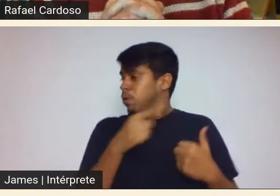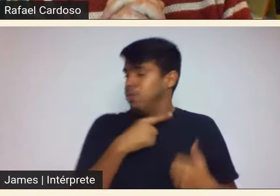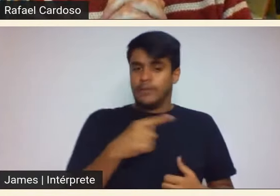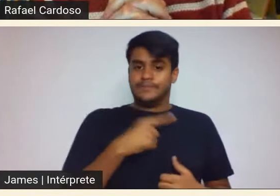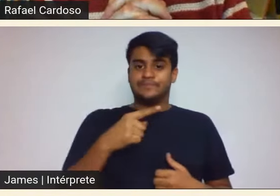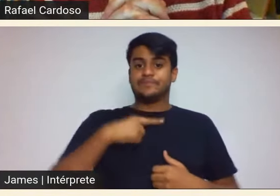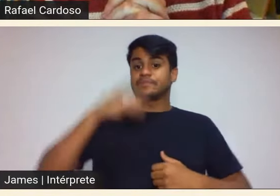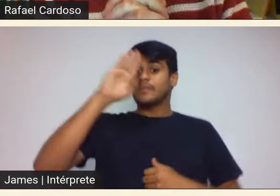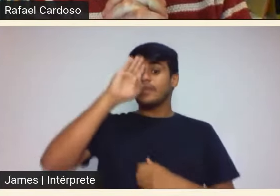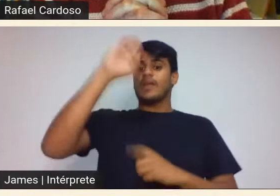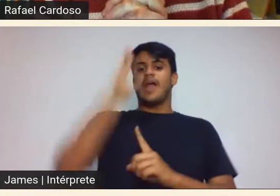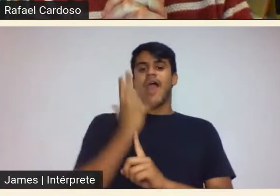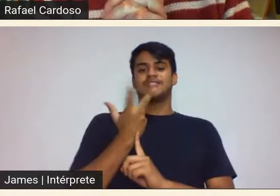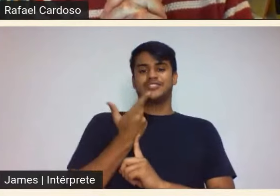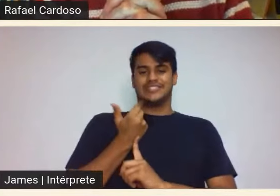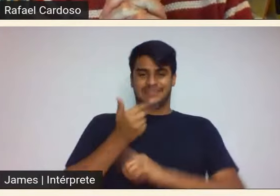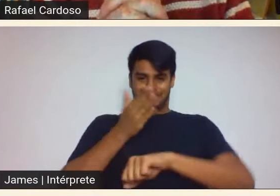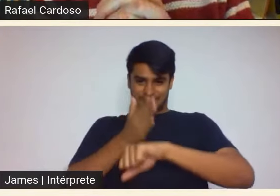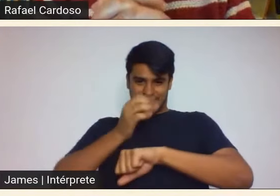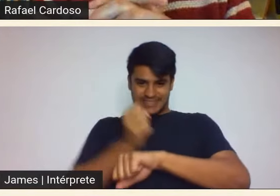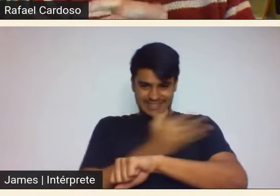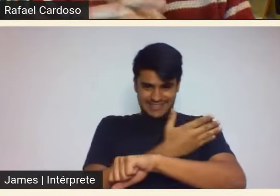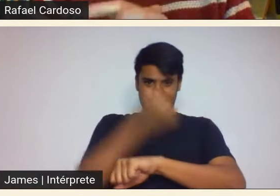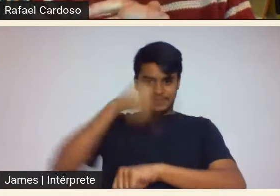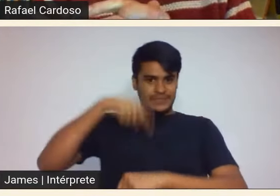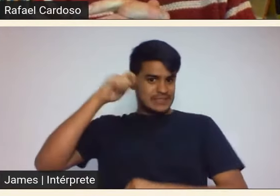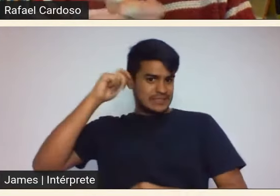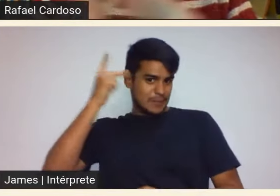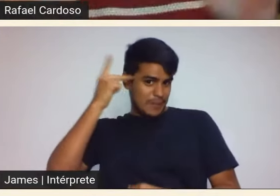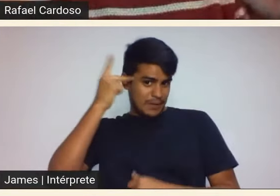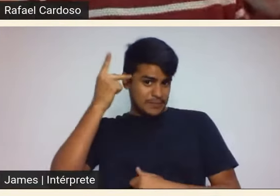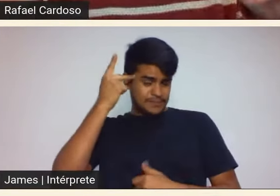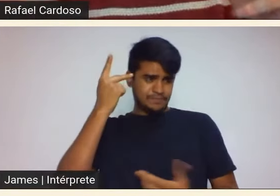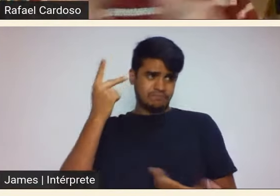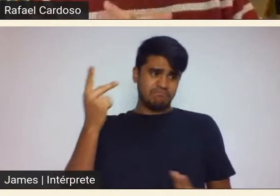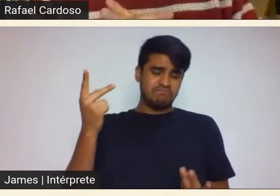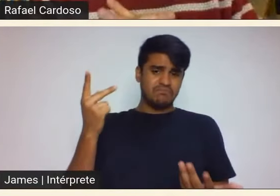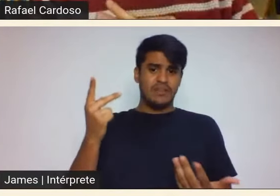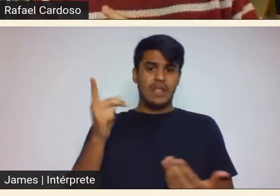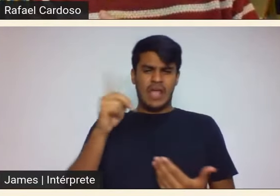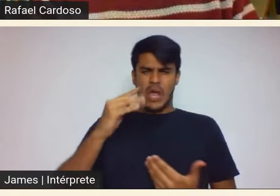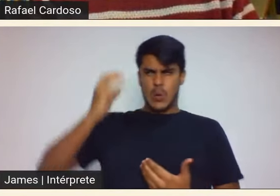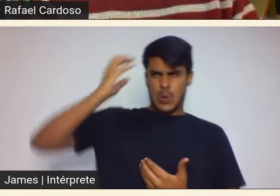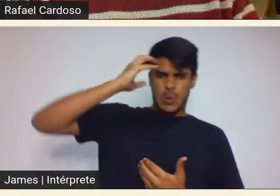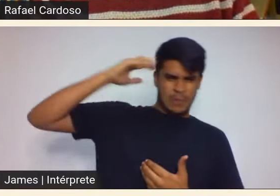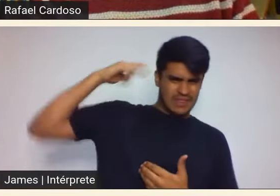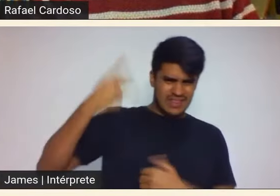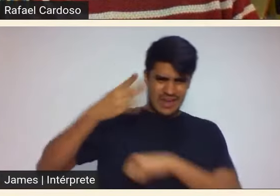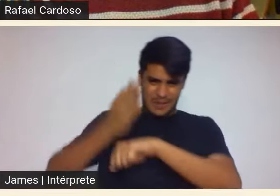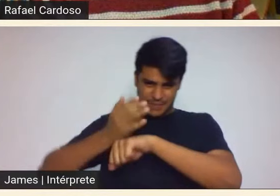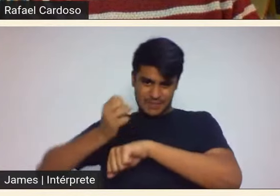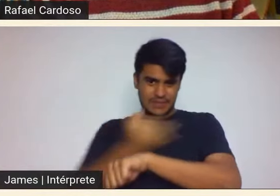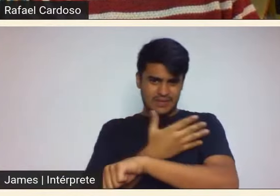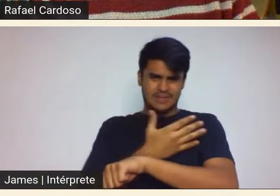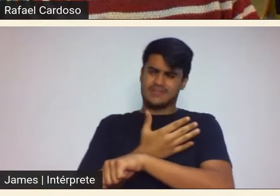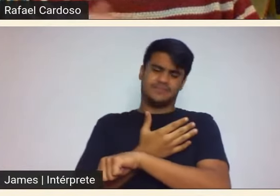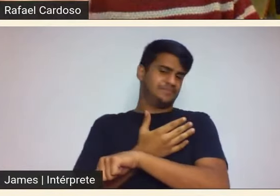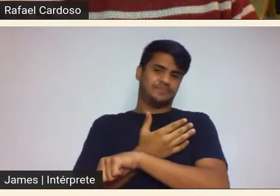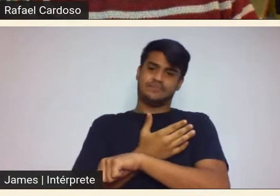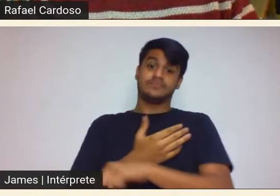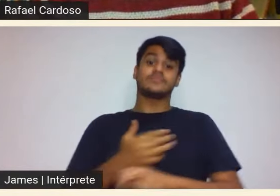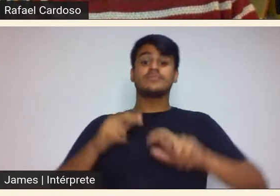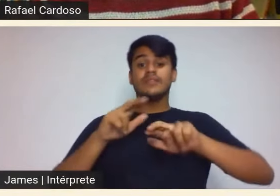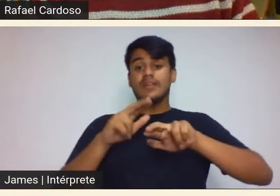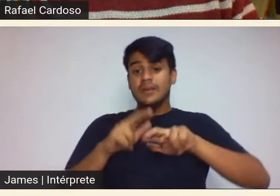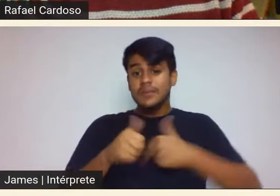grandes nomes do modernismo paulista. Isso não é culpa do modernismo. Eu não quero que as pessoas me levem a mal, que